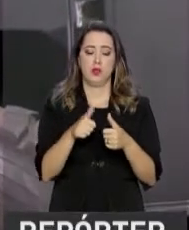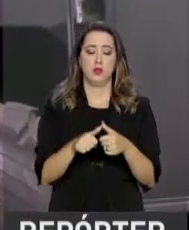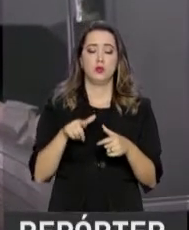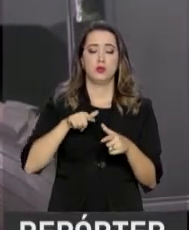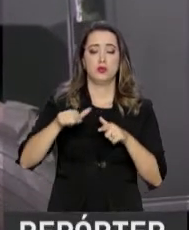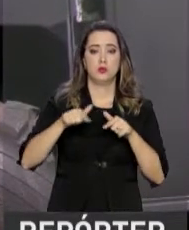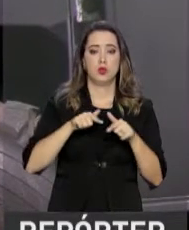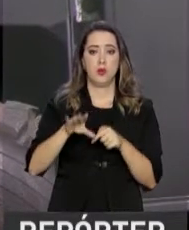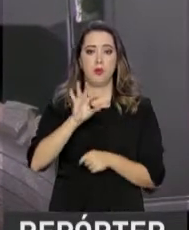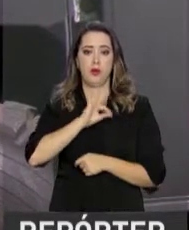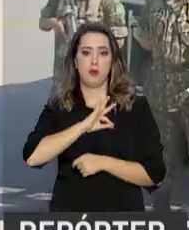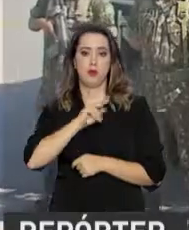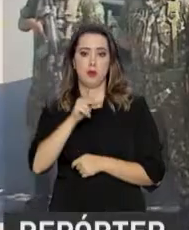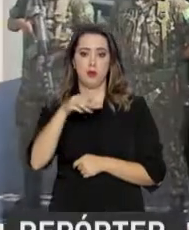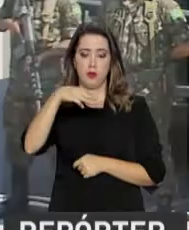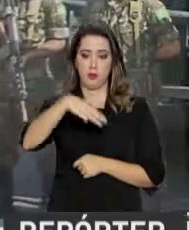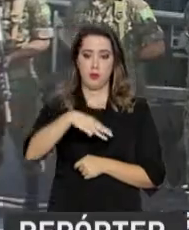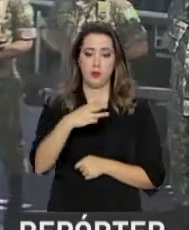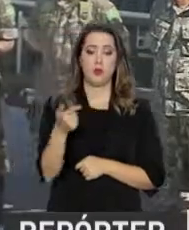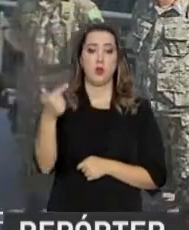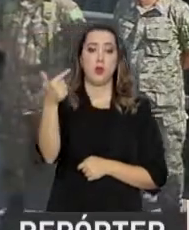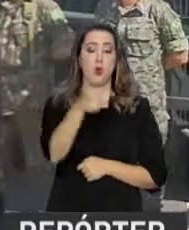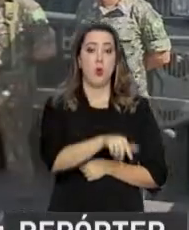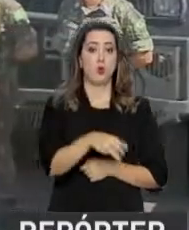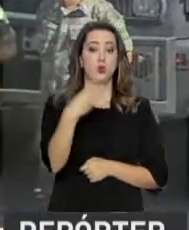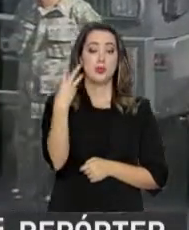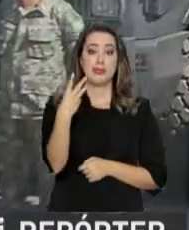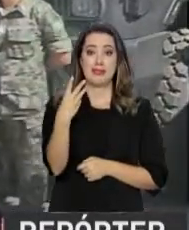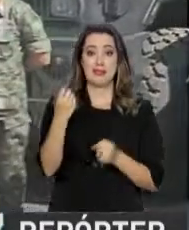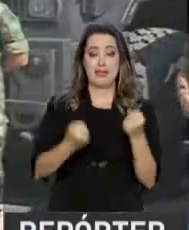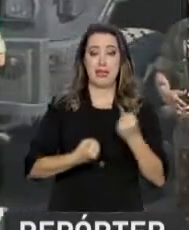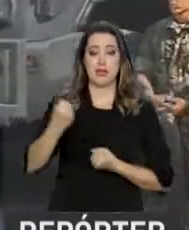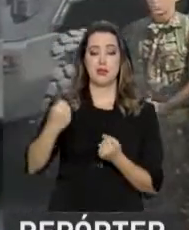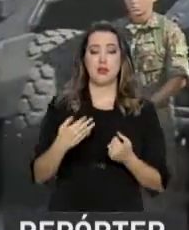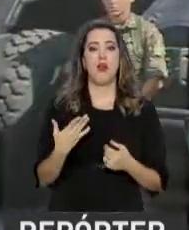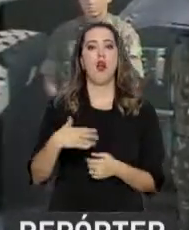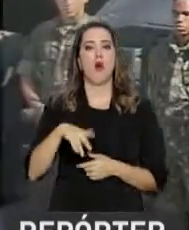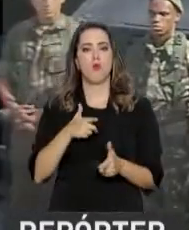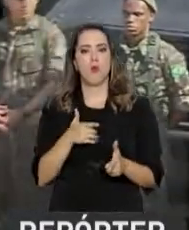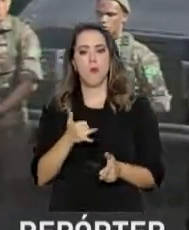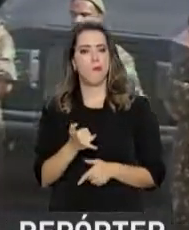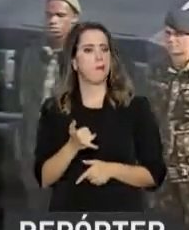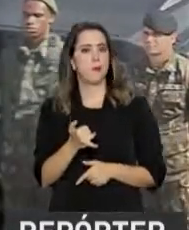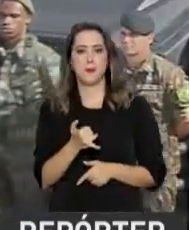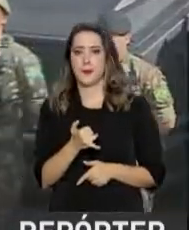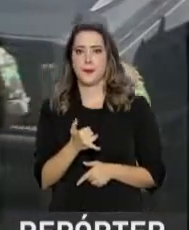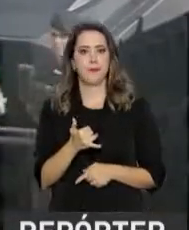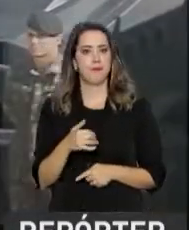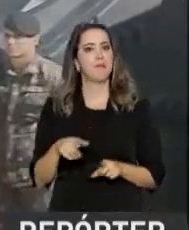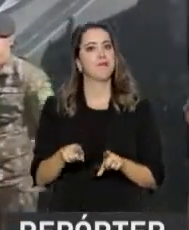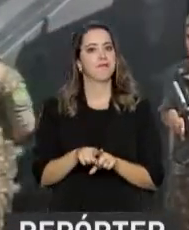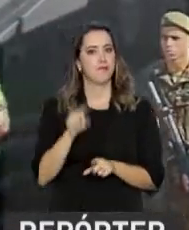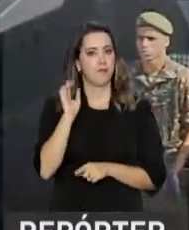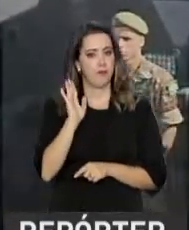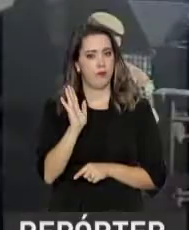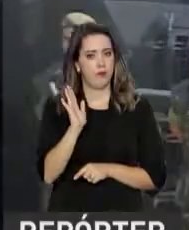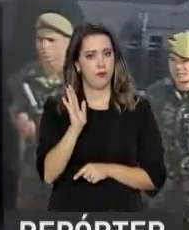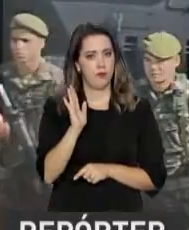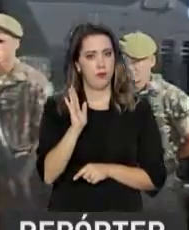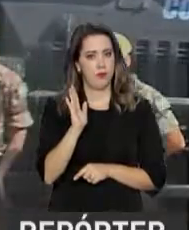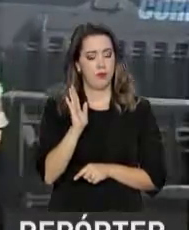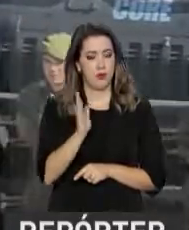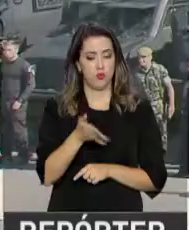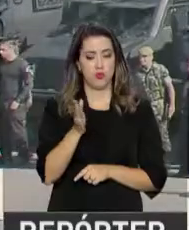militar do rio de janeiro outros três blindados da polícia civil conhecidos como caveirões foram recuperados